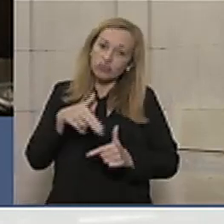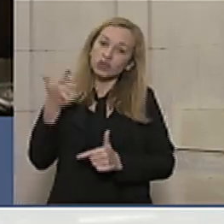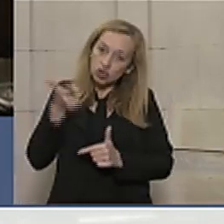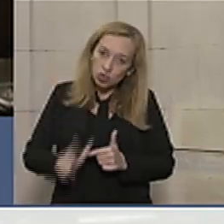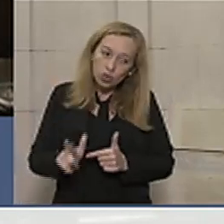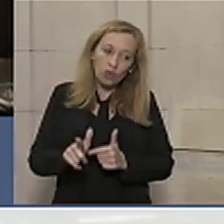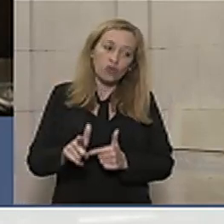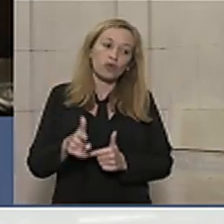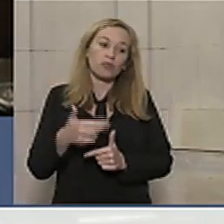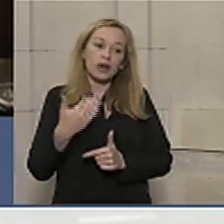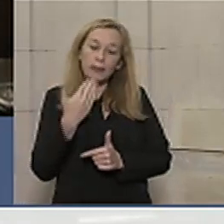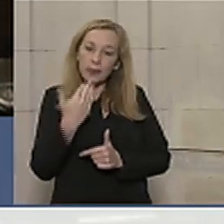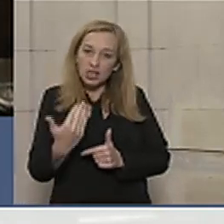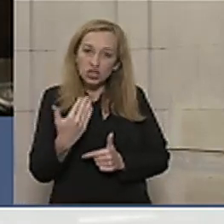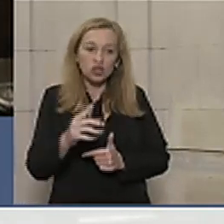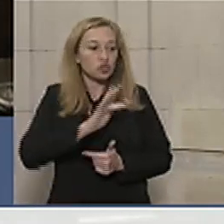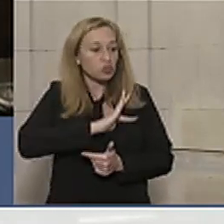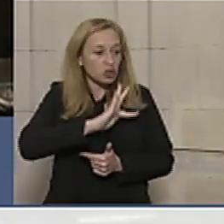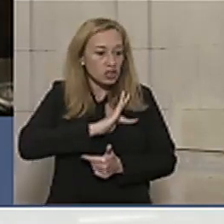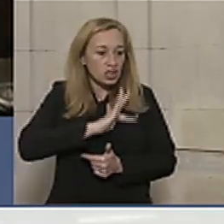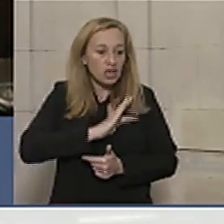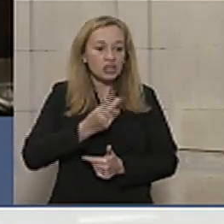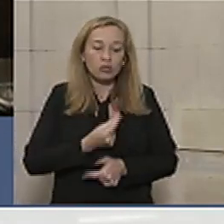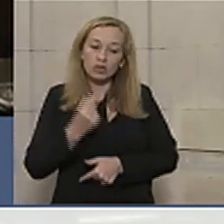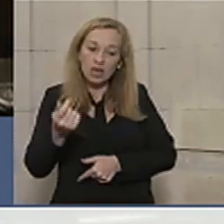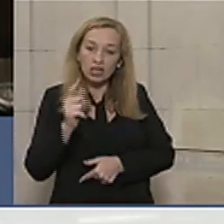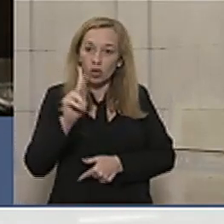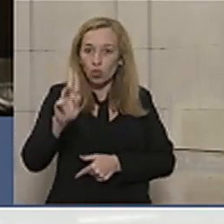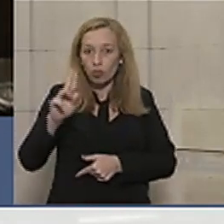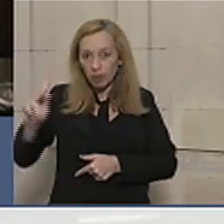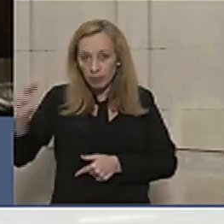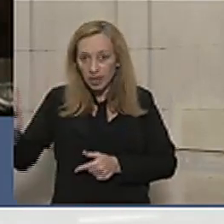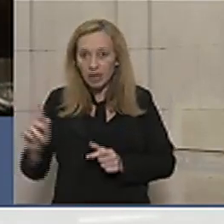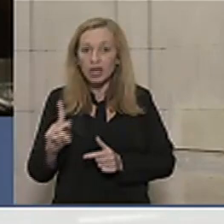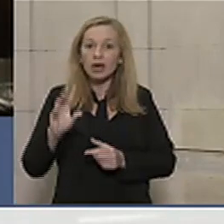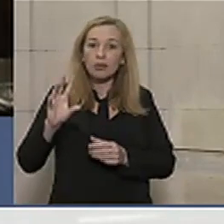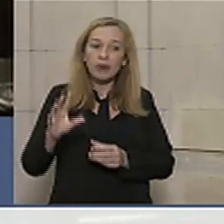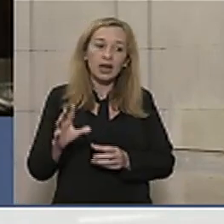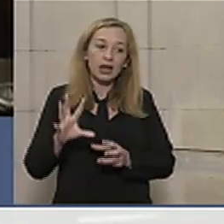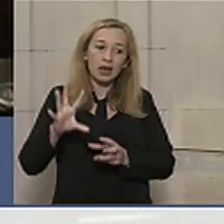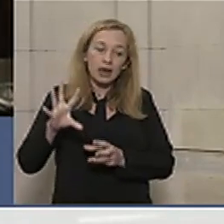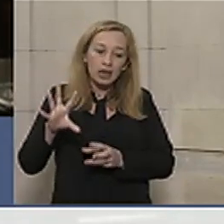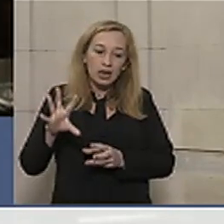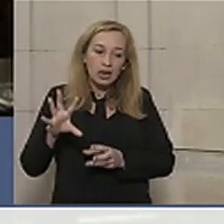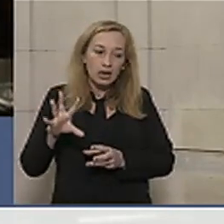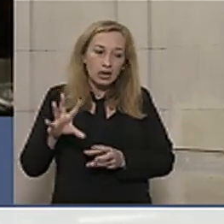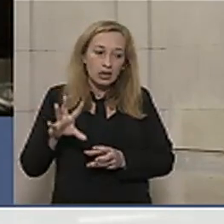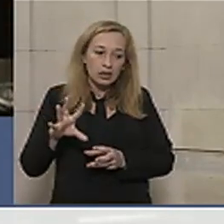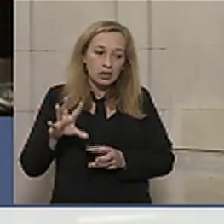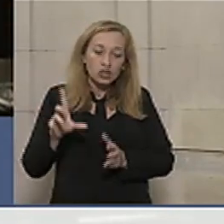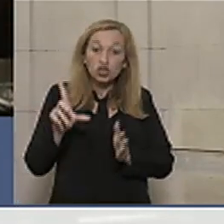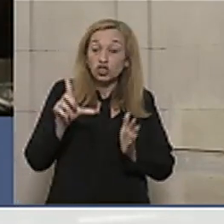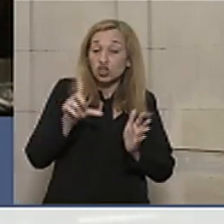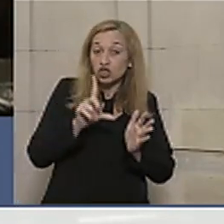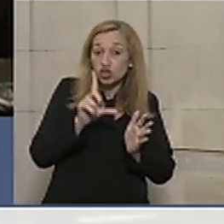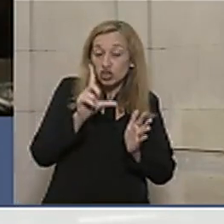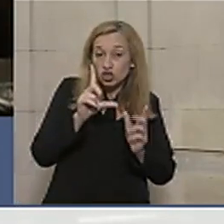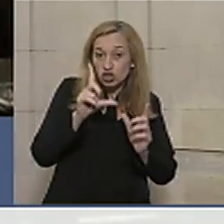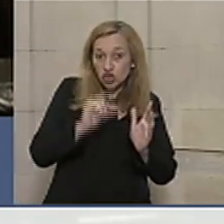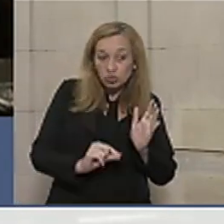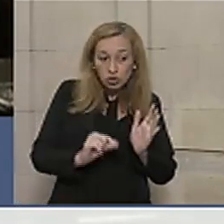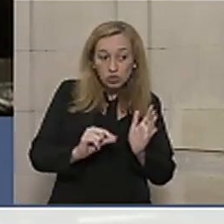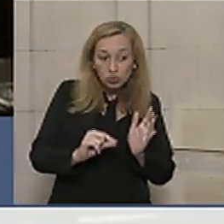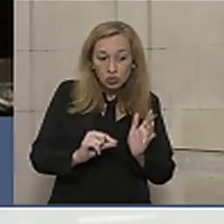brigar pelos aqueles policiais que estão saindo das UPPs. Olhe bem, não era para tirar e não é para diminuir o efetivo de outras